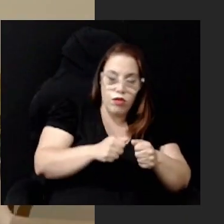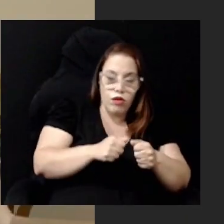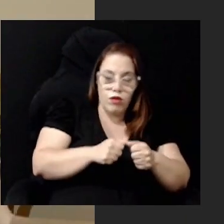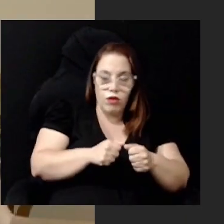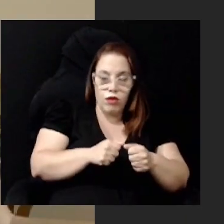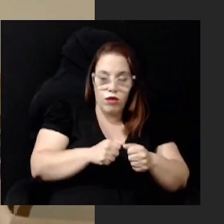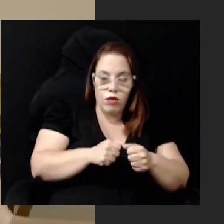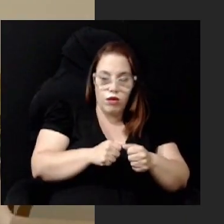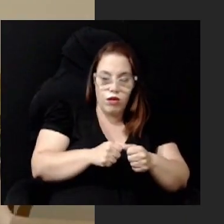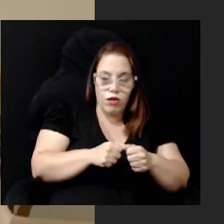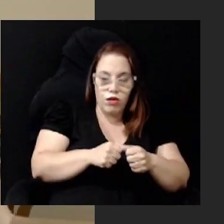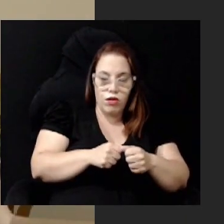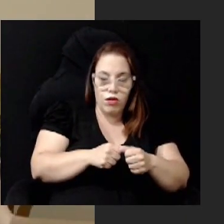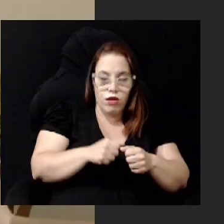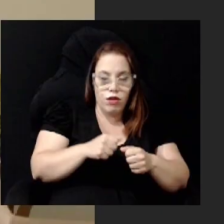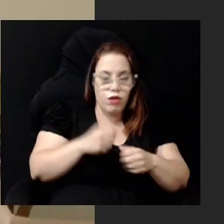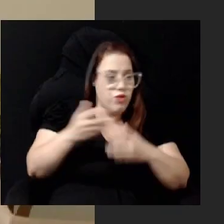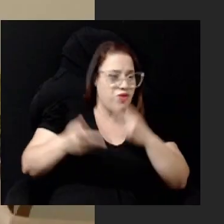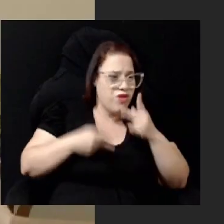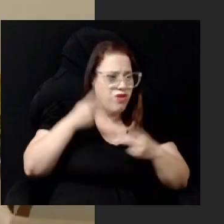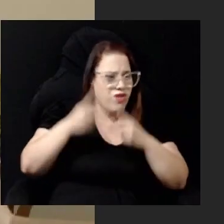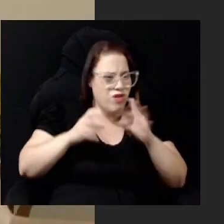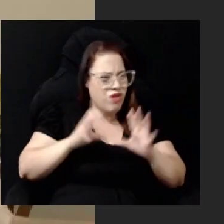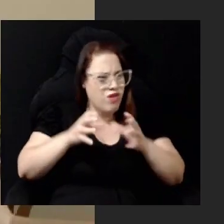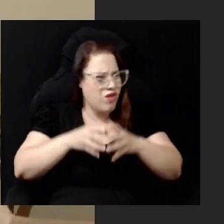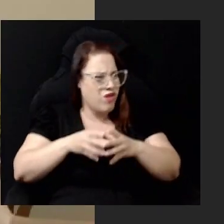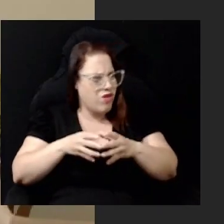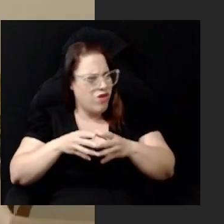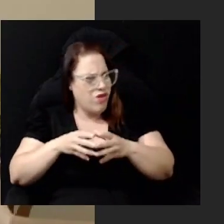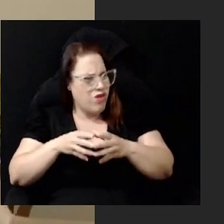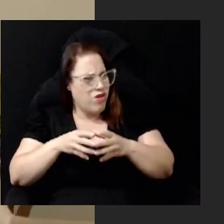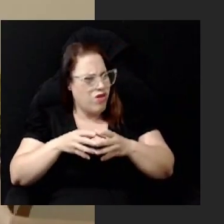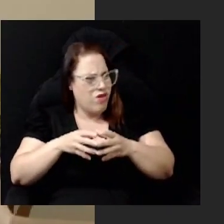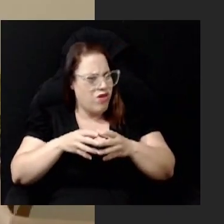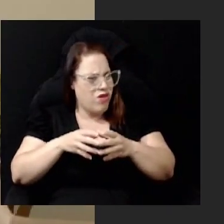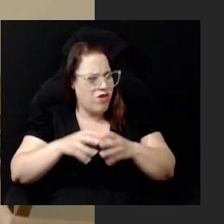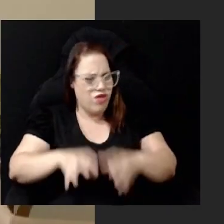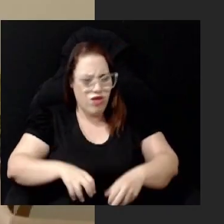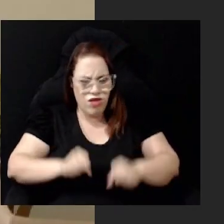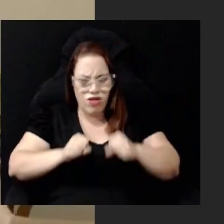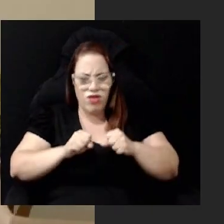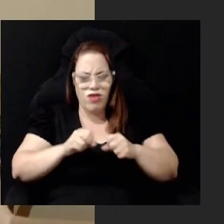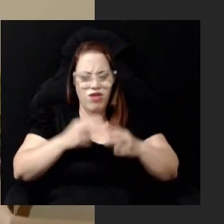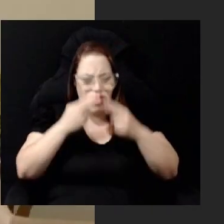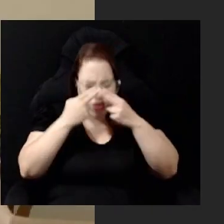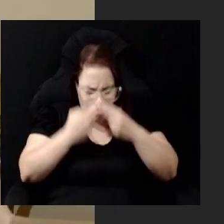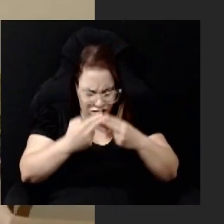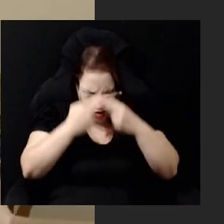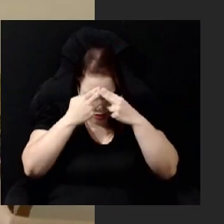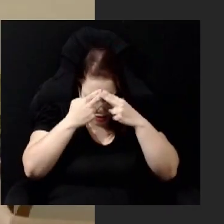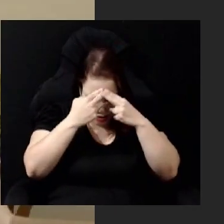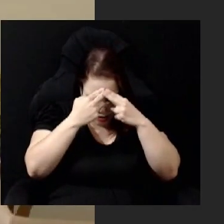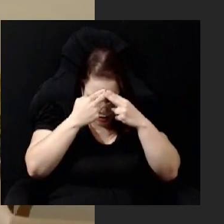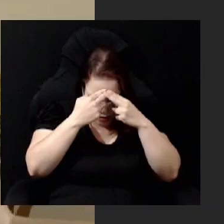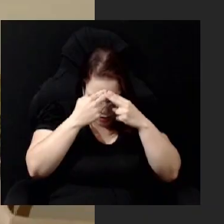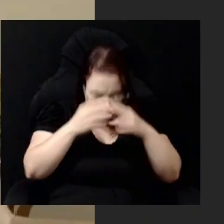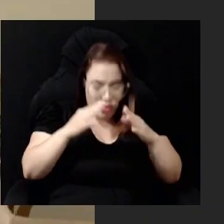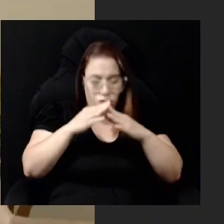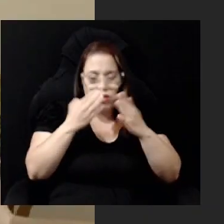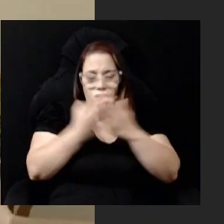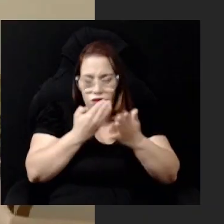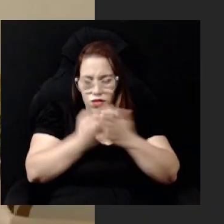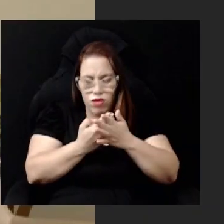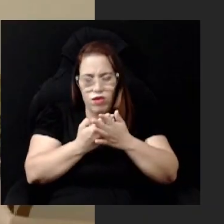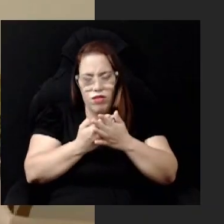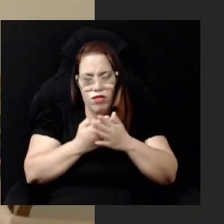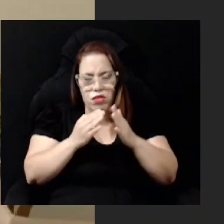vezes vai ser um quadro viral, vai ser um quadro infeccioso, eventualmente vai ser um trauma que a criança levou na escola ou